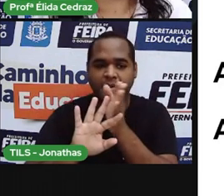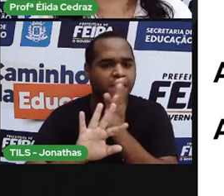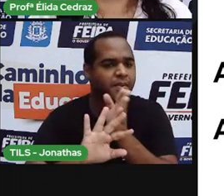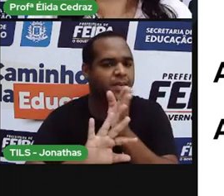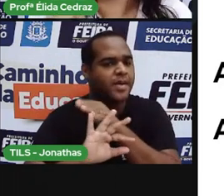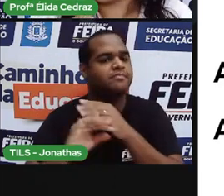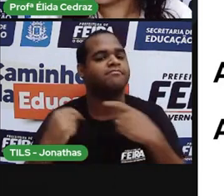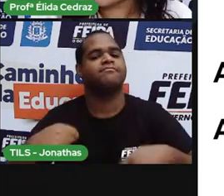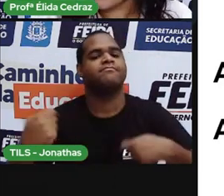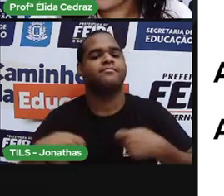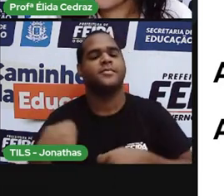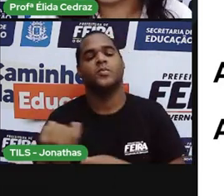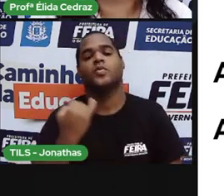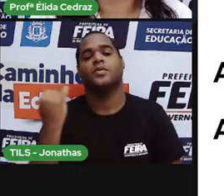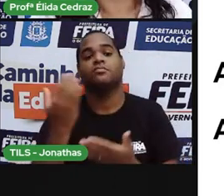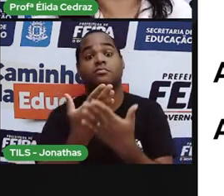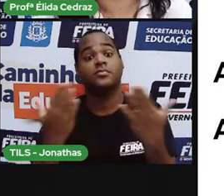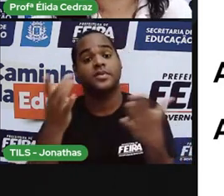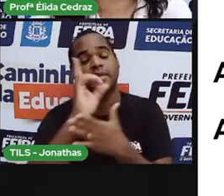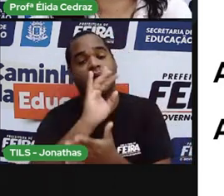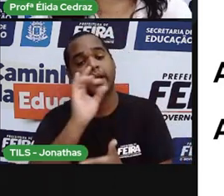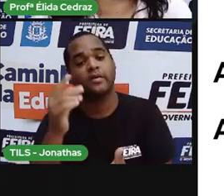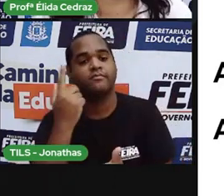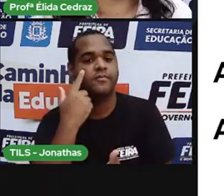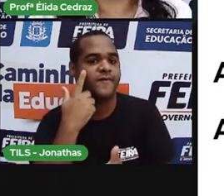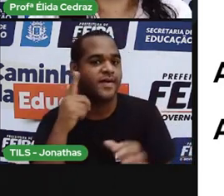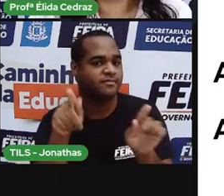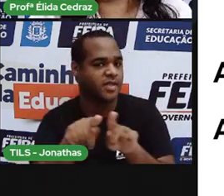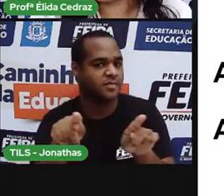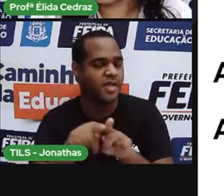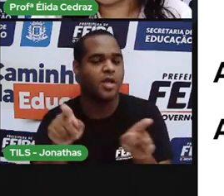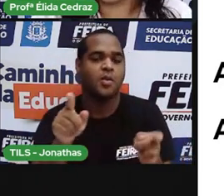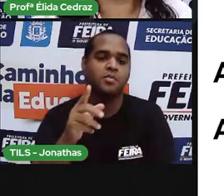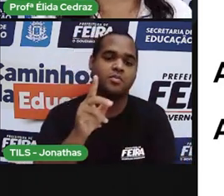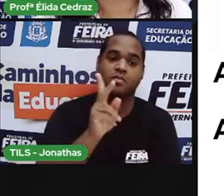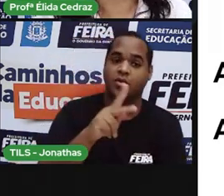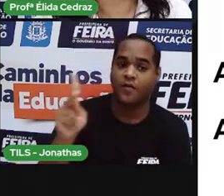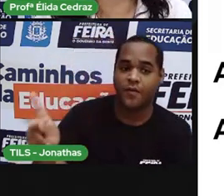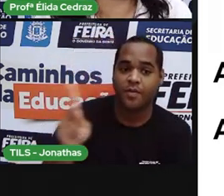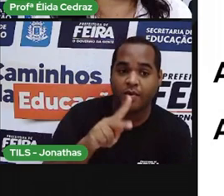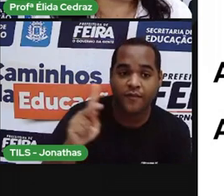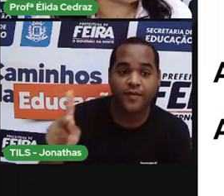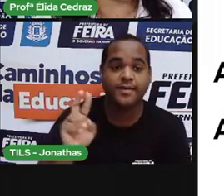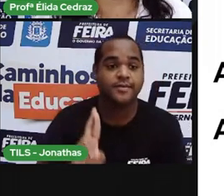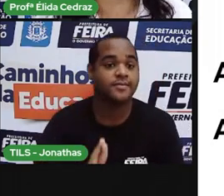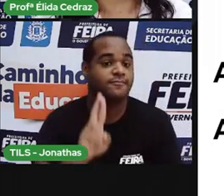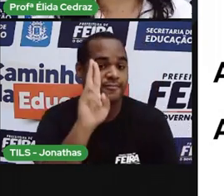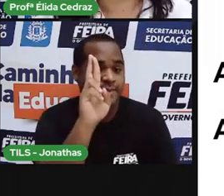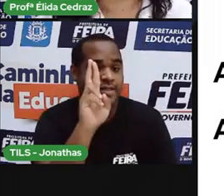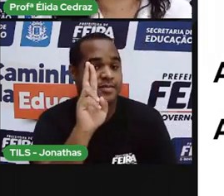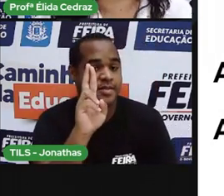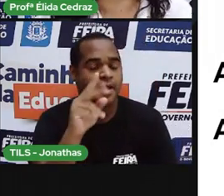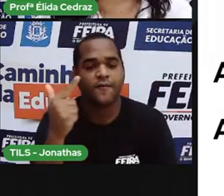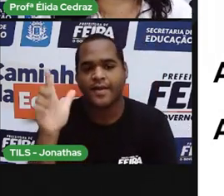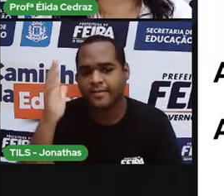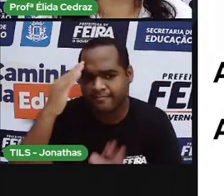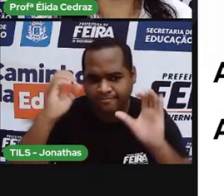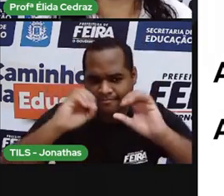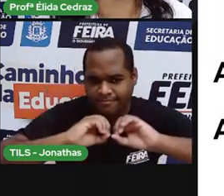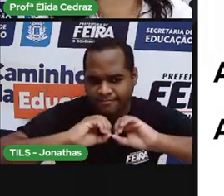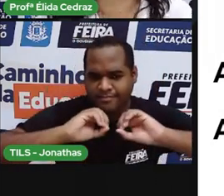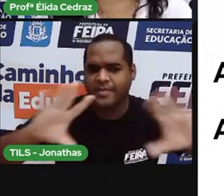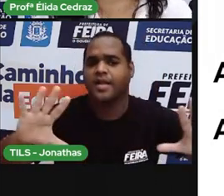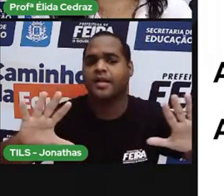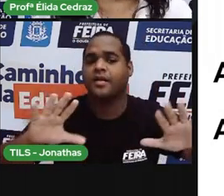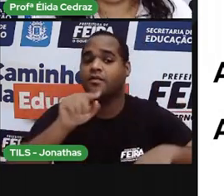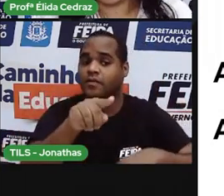importante para vocês e para nós, professores, responsáveis, entendermos o